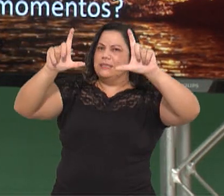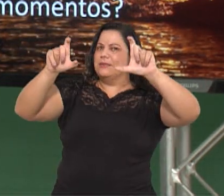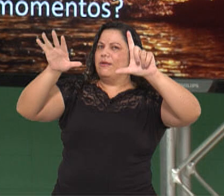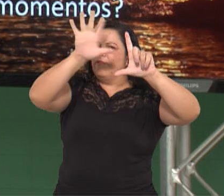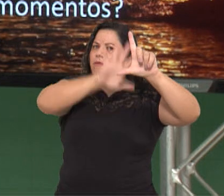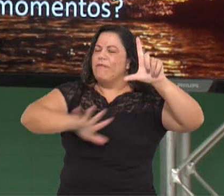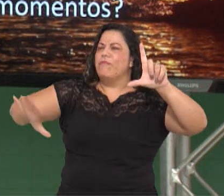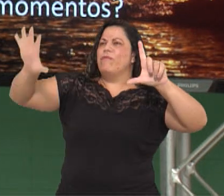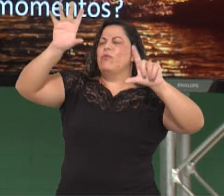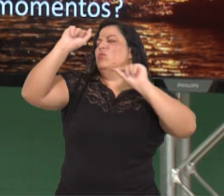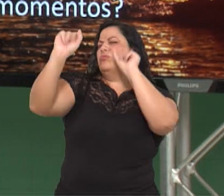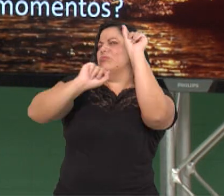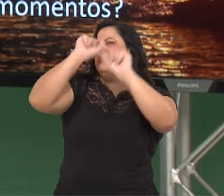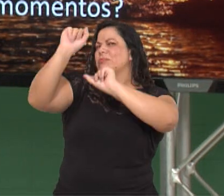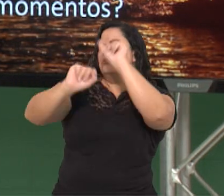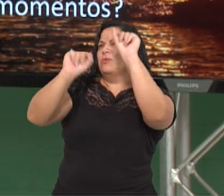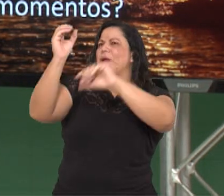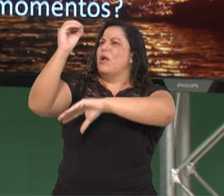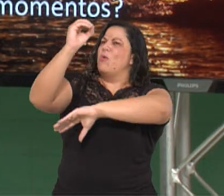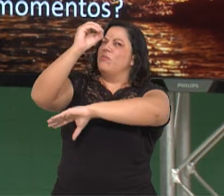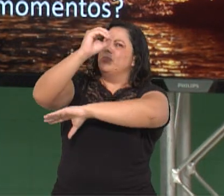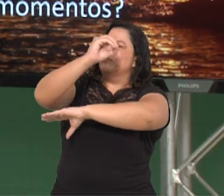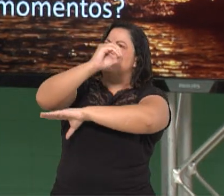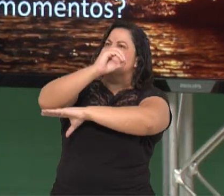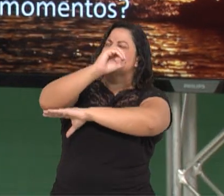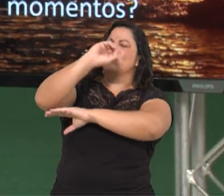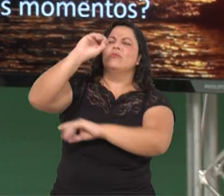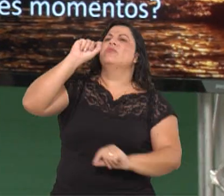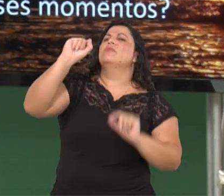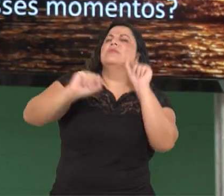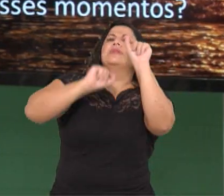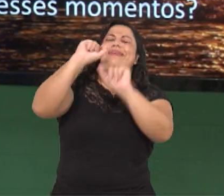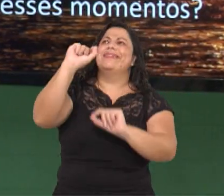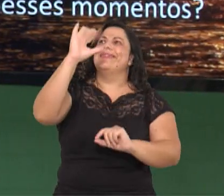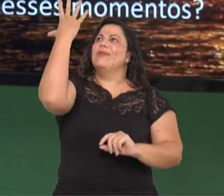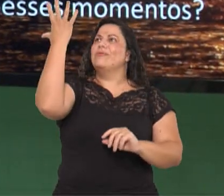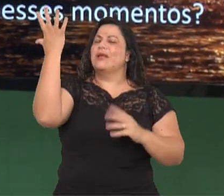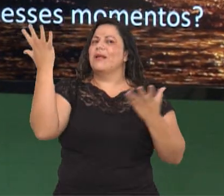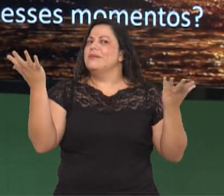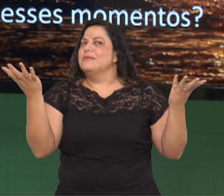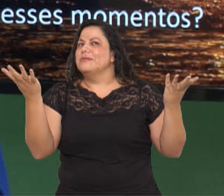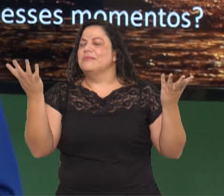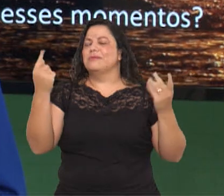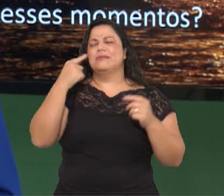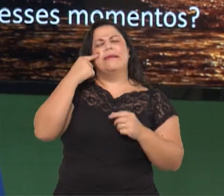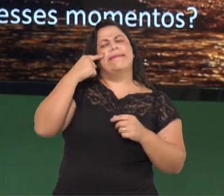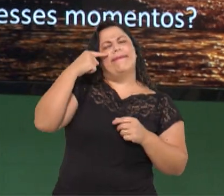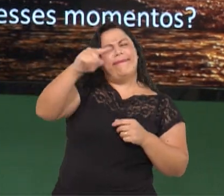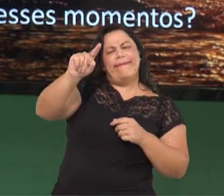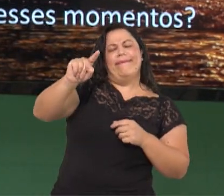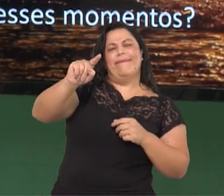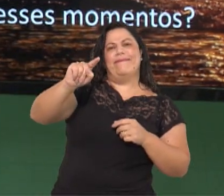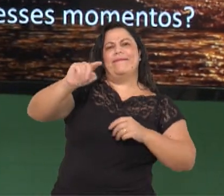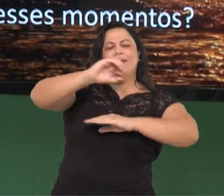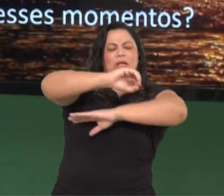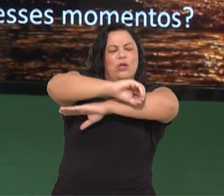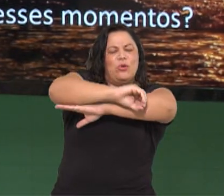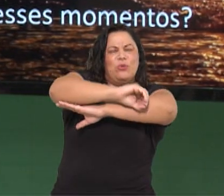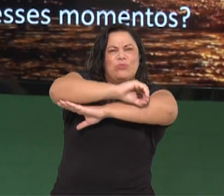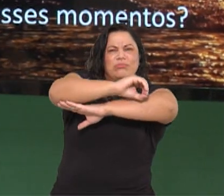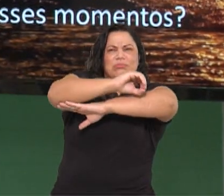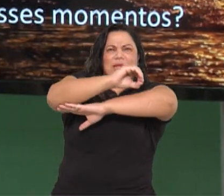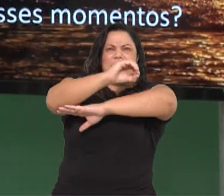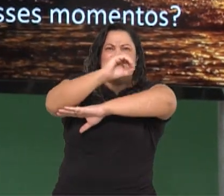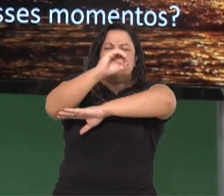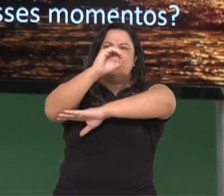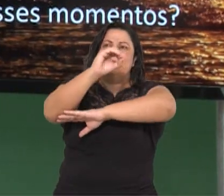céu nesses momentos? Então, para ver o nascer do sol, você tem que acordar muito cedo. Então, é muito provável que a gente não